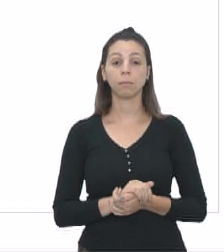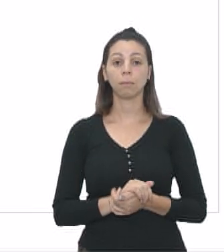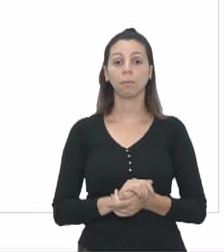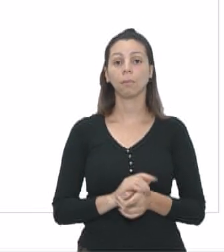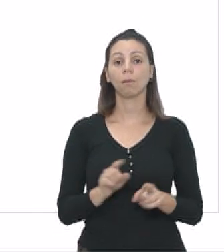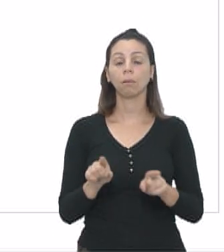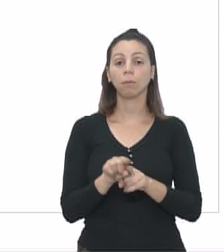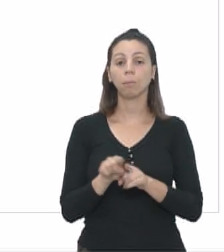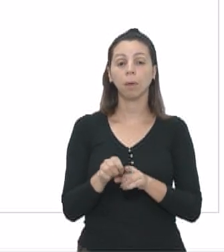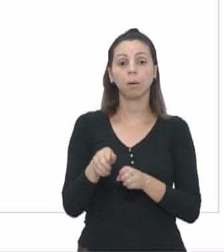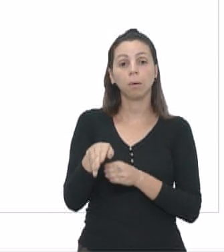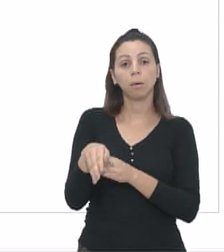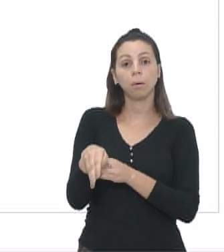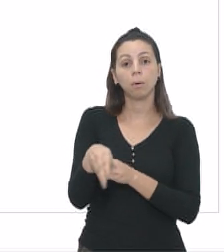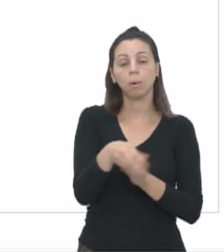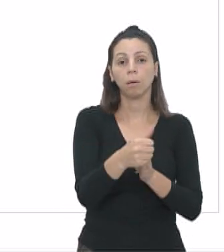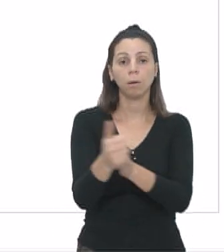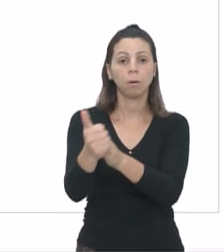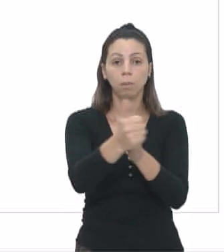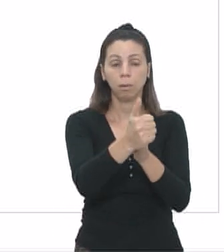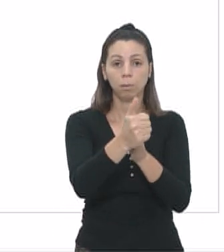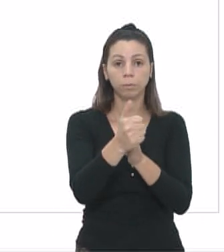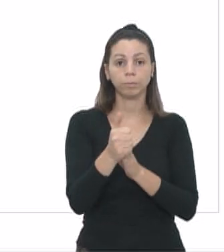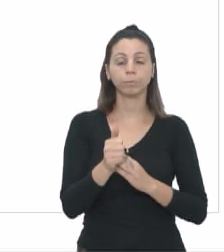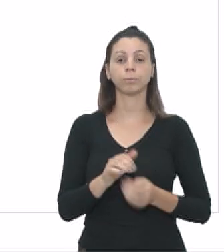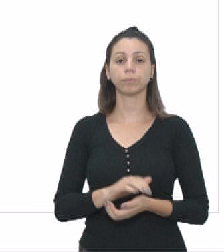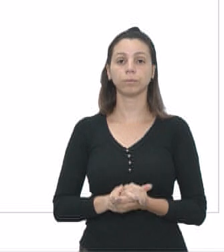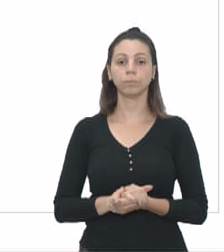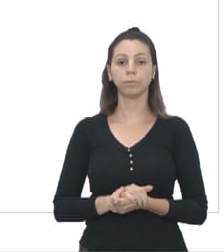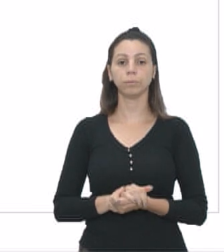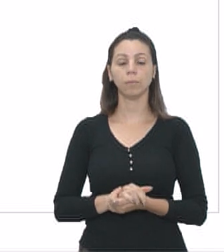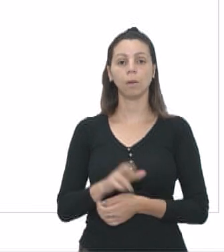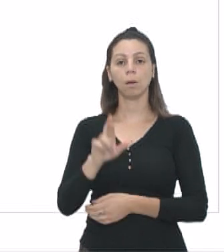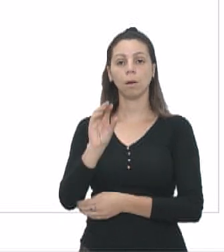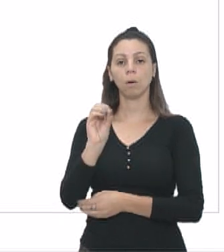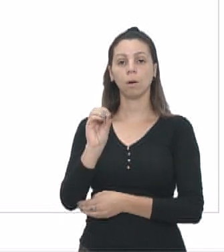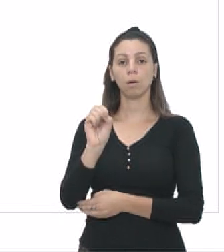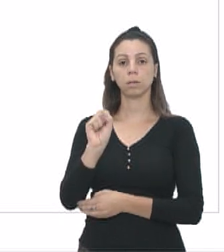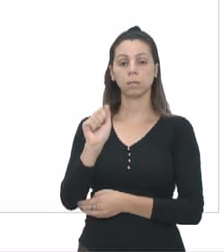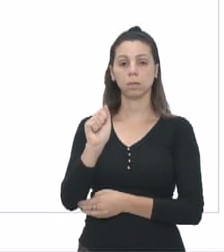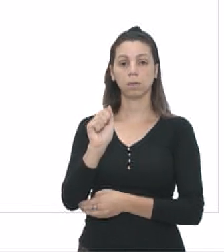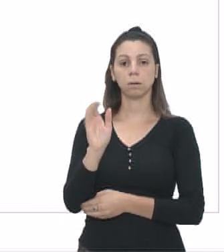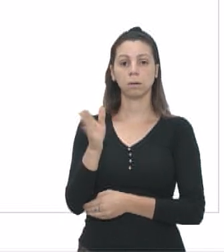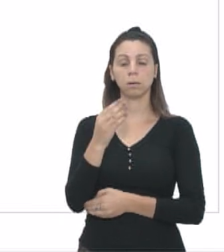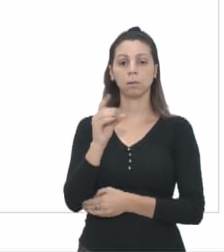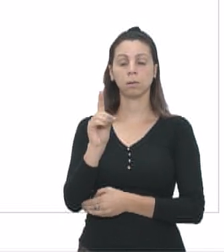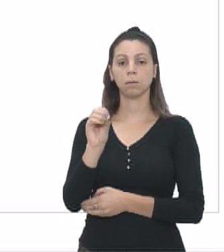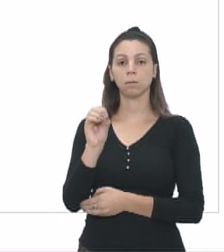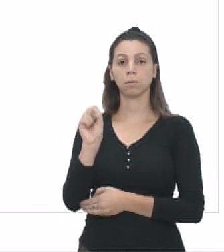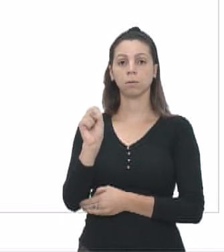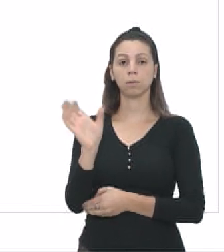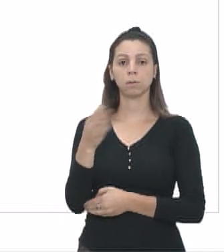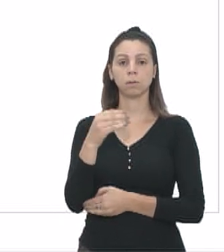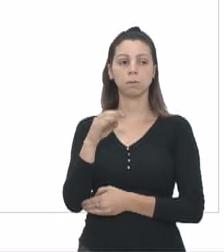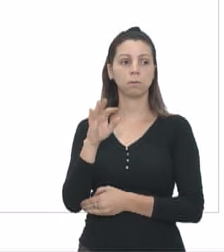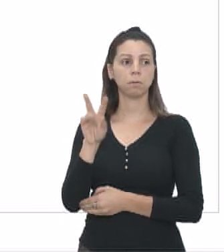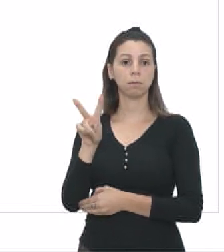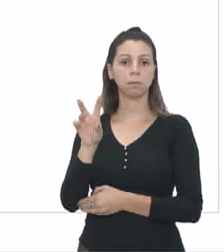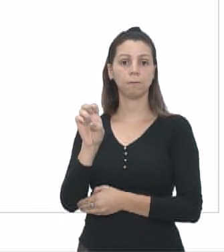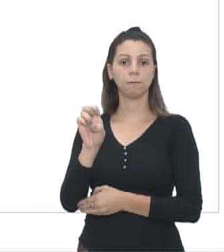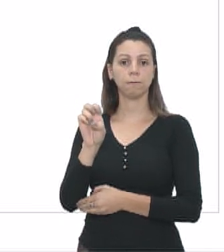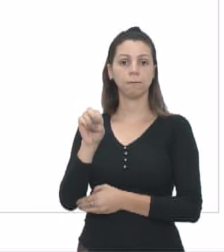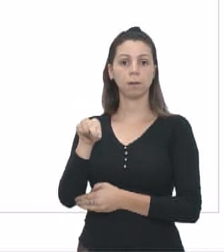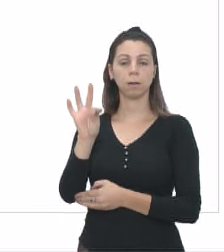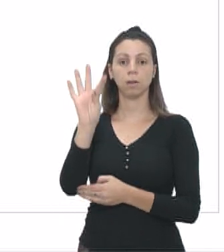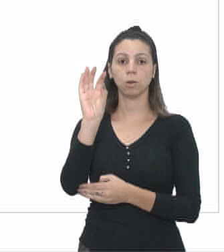mapa. Orientação nós vamos utilizar a rosa dos ventos, que ela serve para quê? Para que nós possamos alinhar este mapa de forma